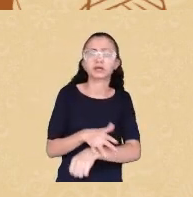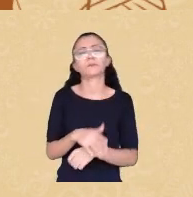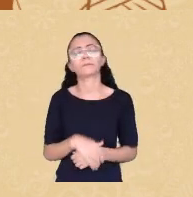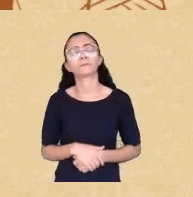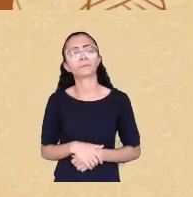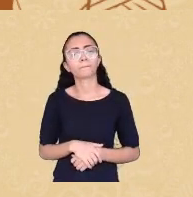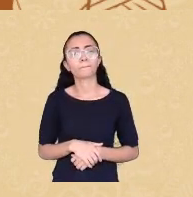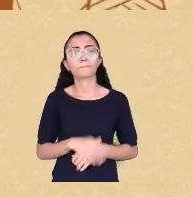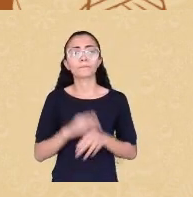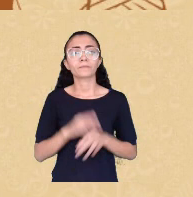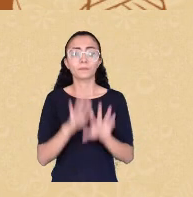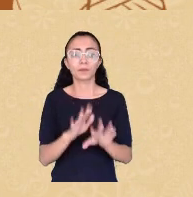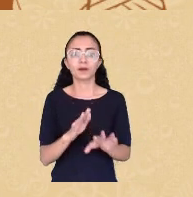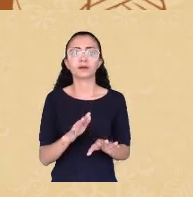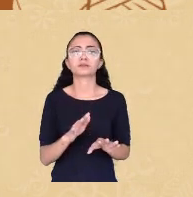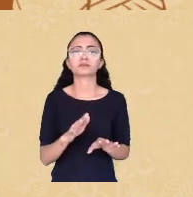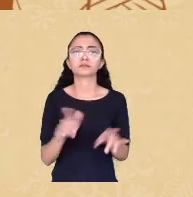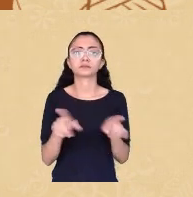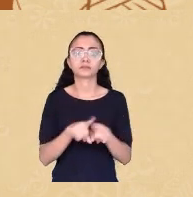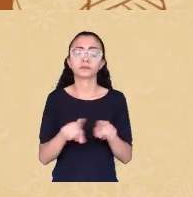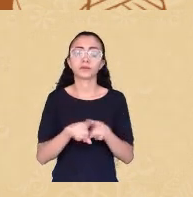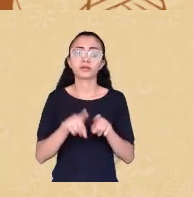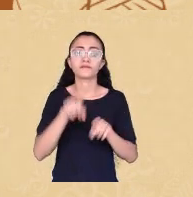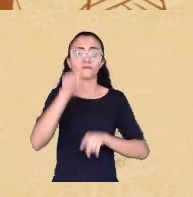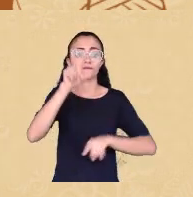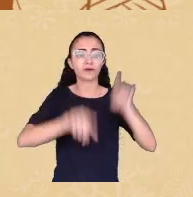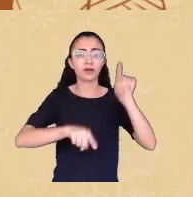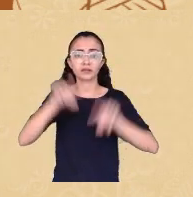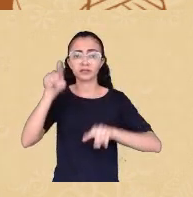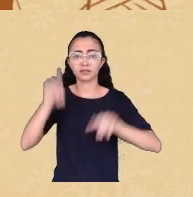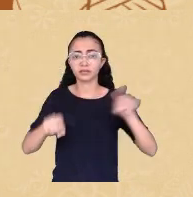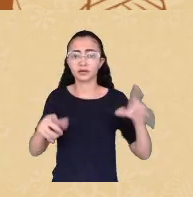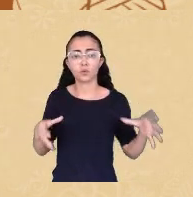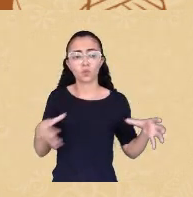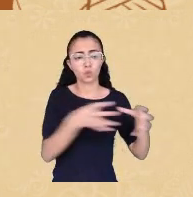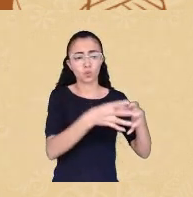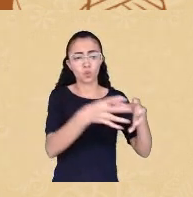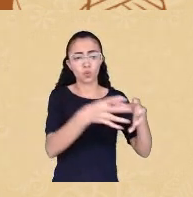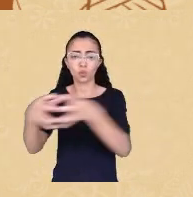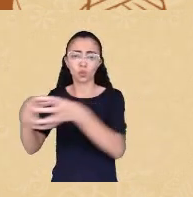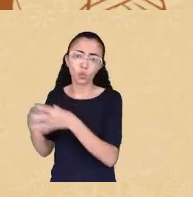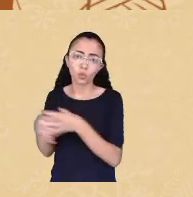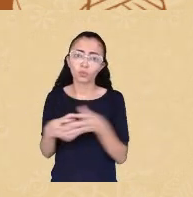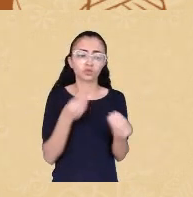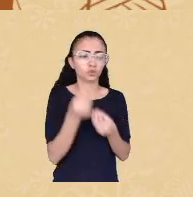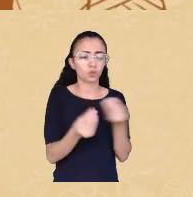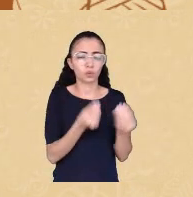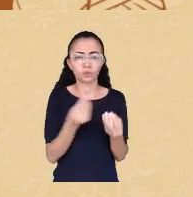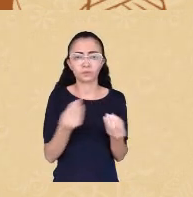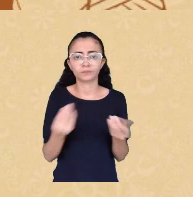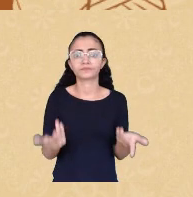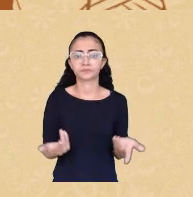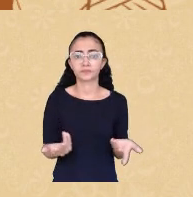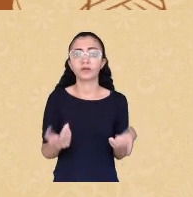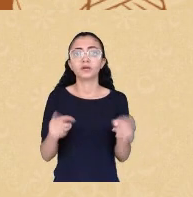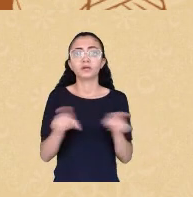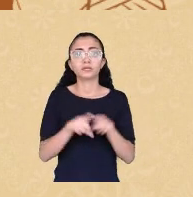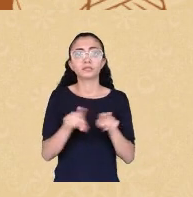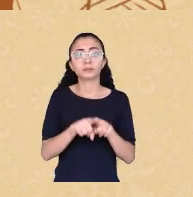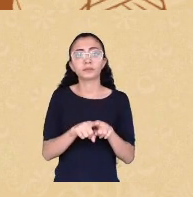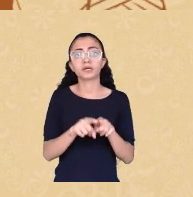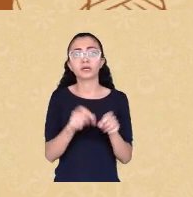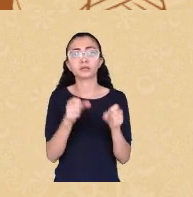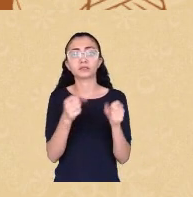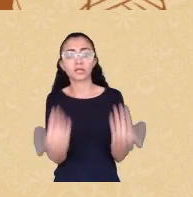que varia conforme o grupo, né, a origem dessa discriminação e a intensidade por país e grupo